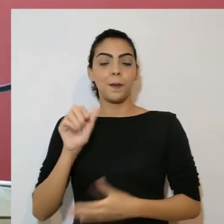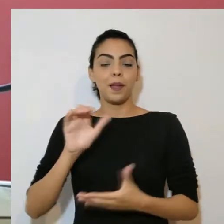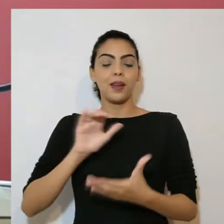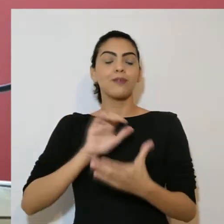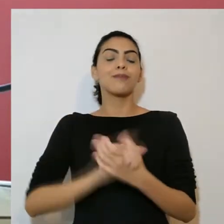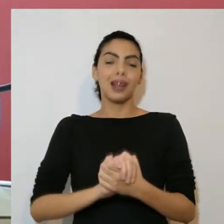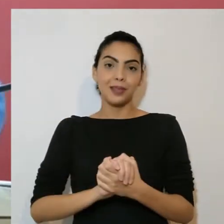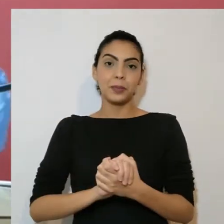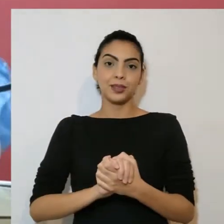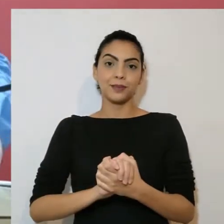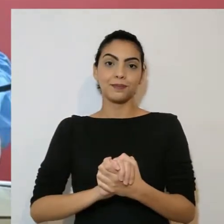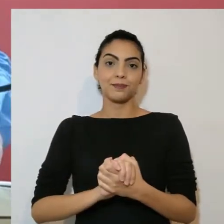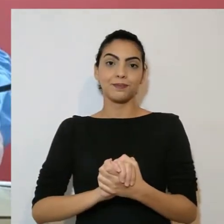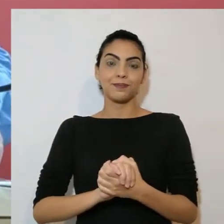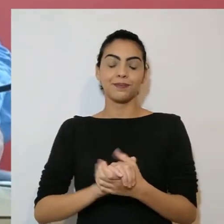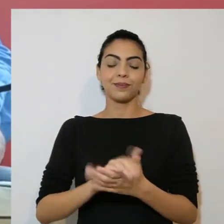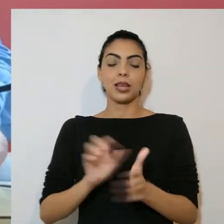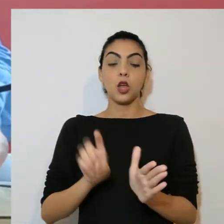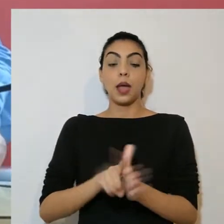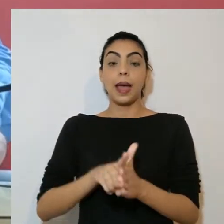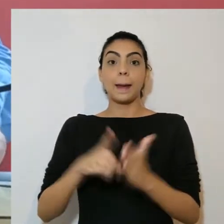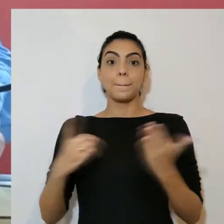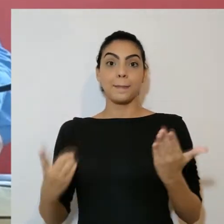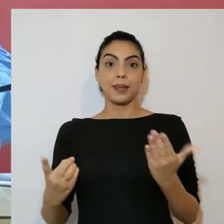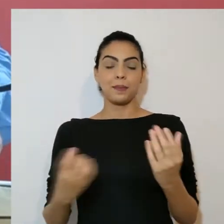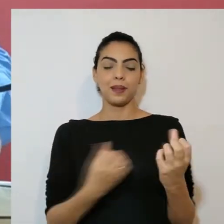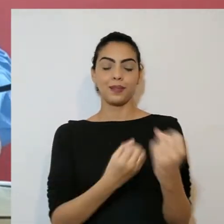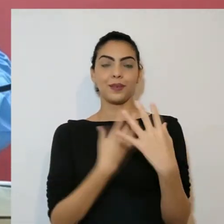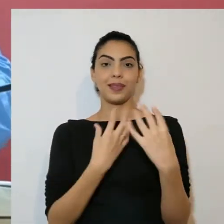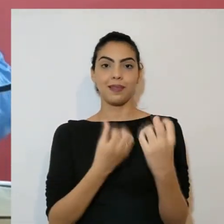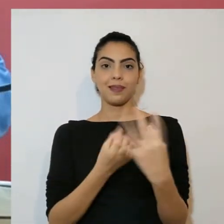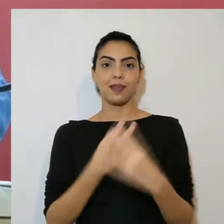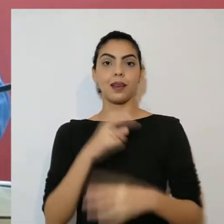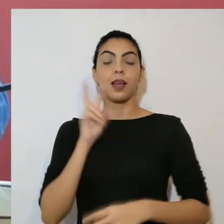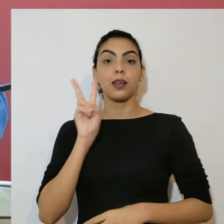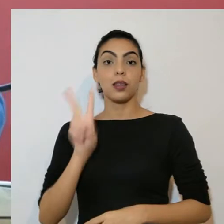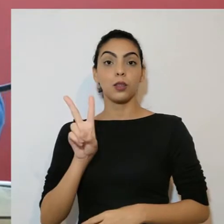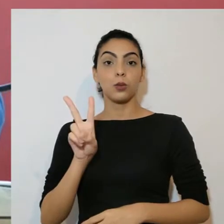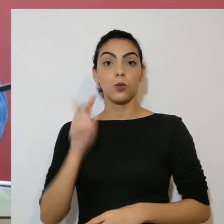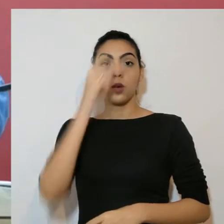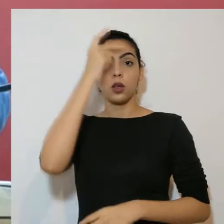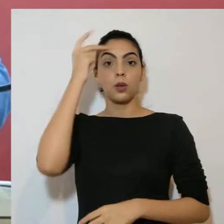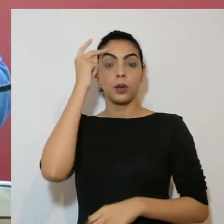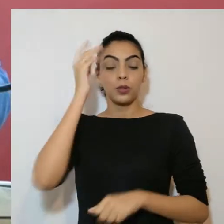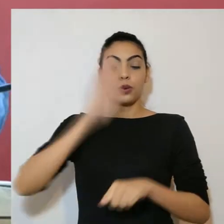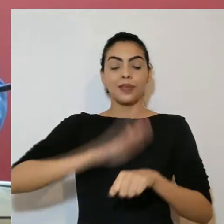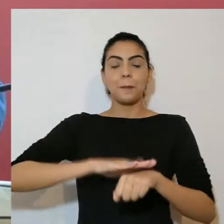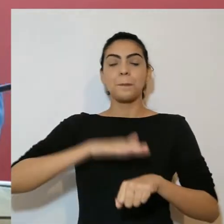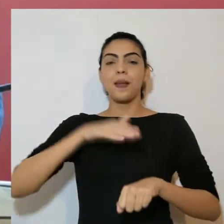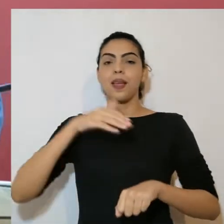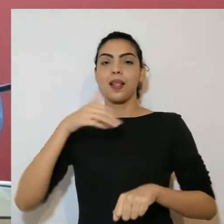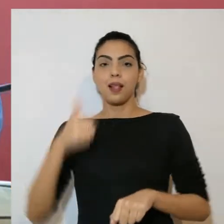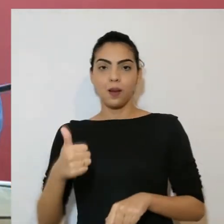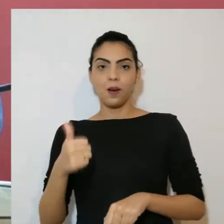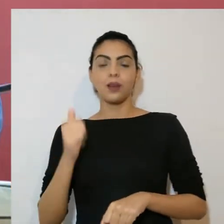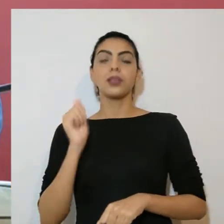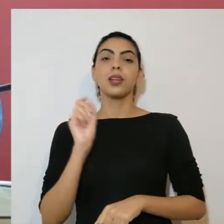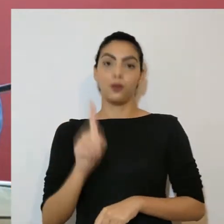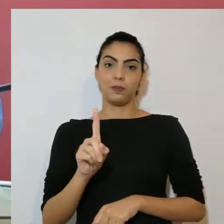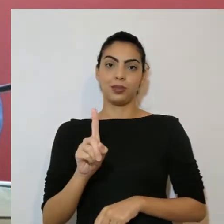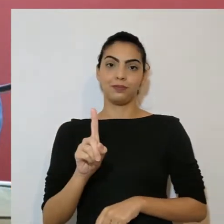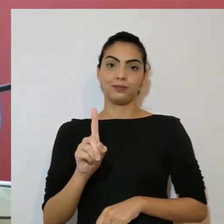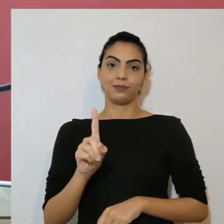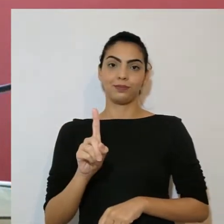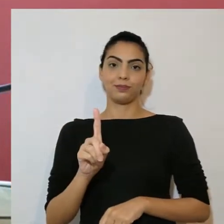primeiro casamento. A Bíblia nos ensina que duas pessoas são melhor do que